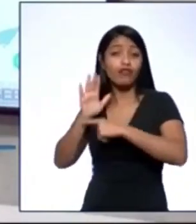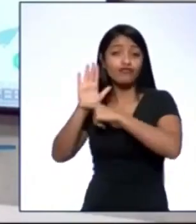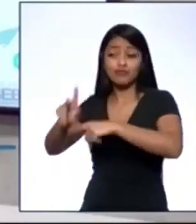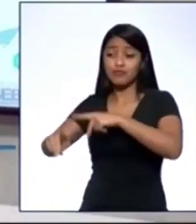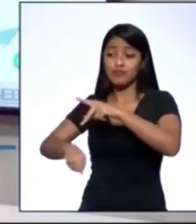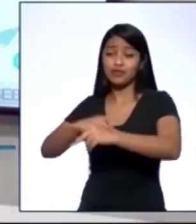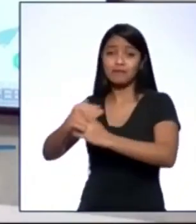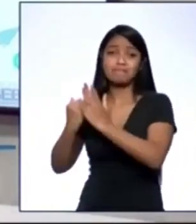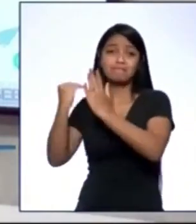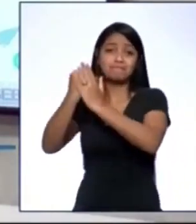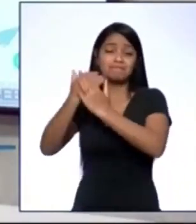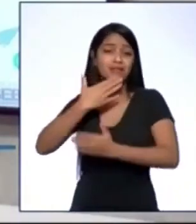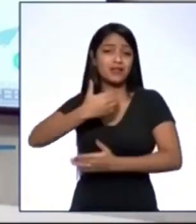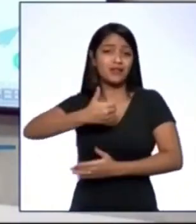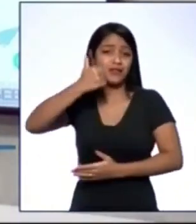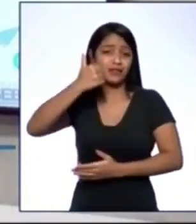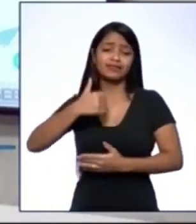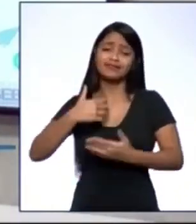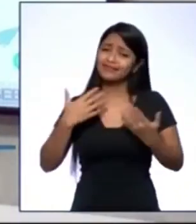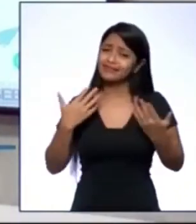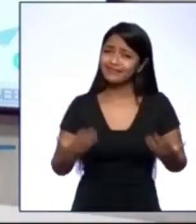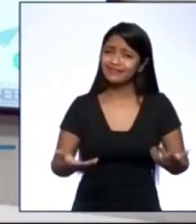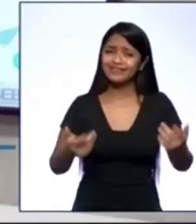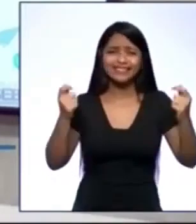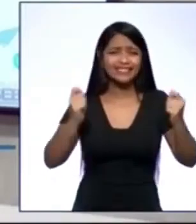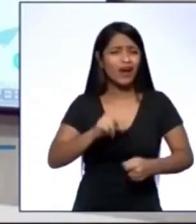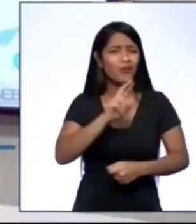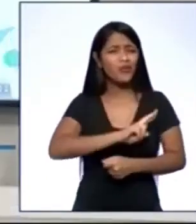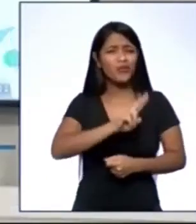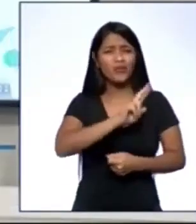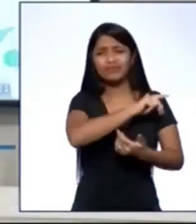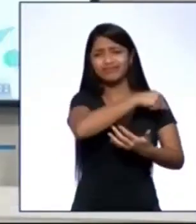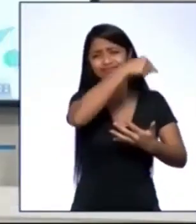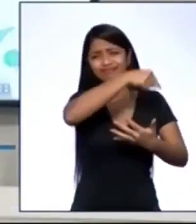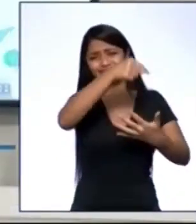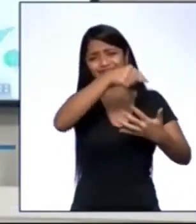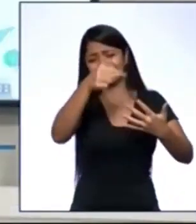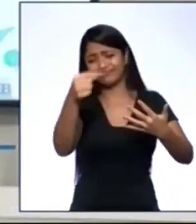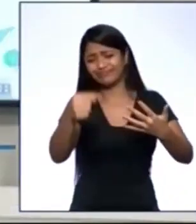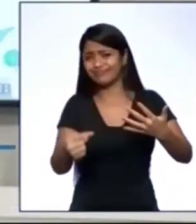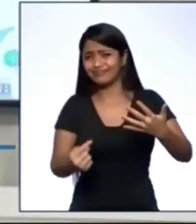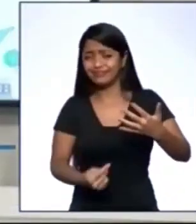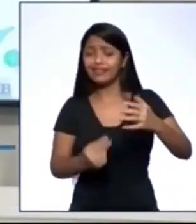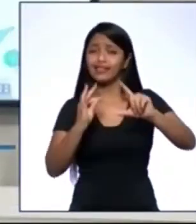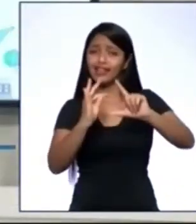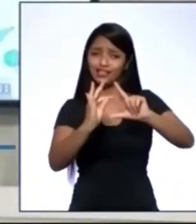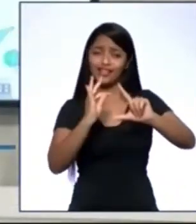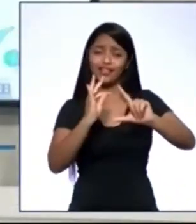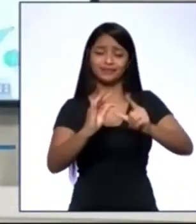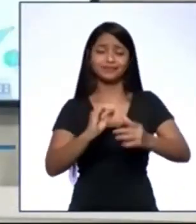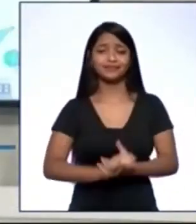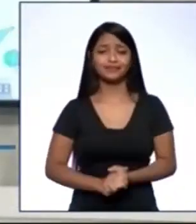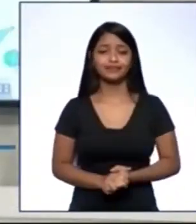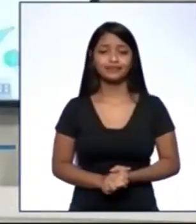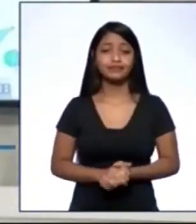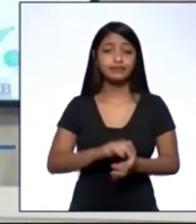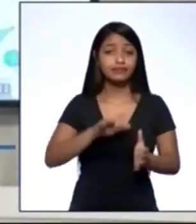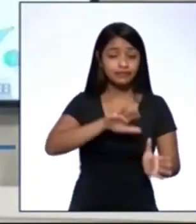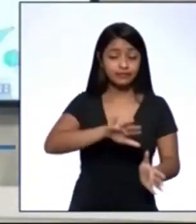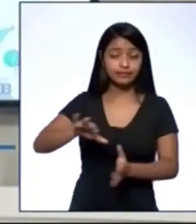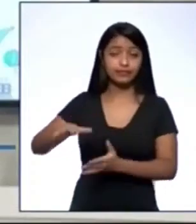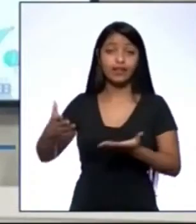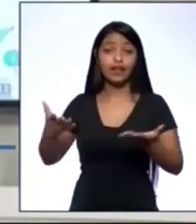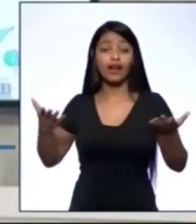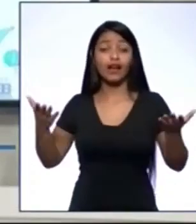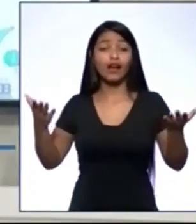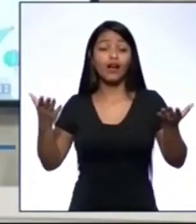população. Irmãos, 1001 utilidades os organismos transgênicos têm. Nós vamos agora dar uma